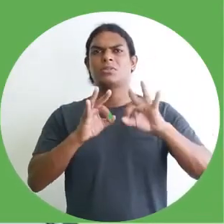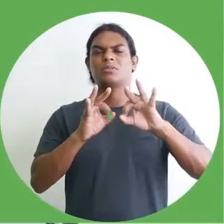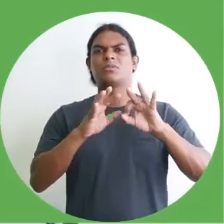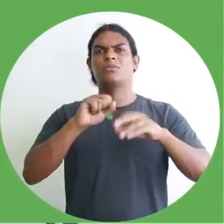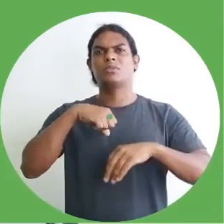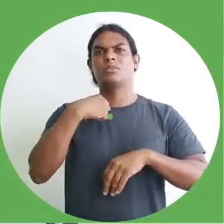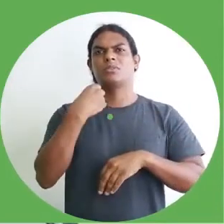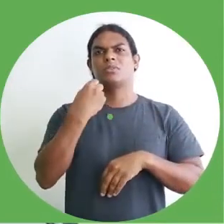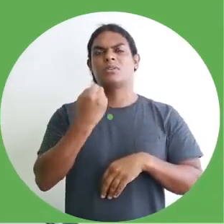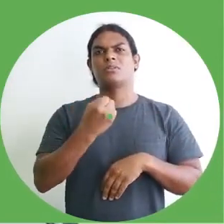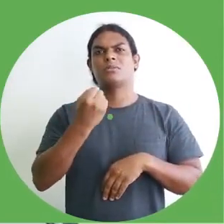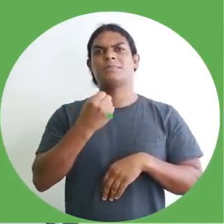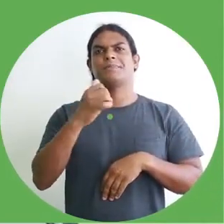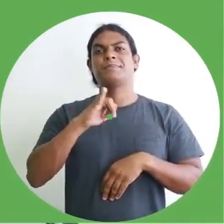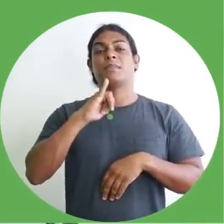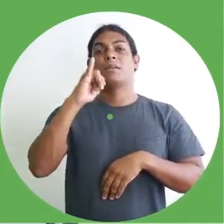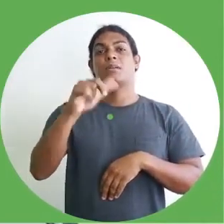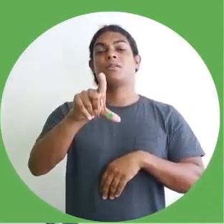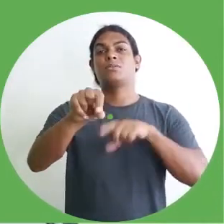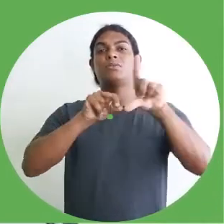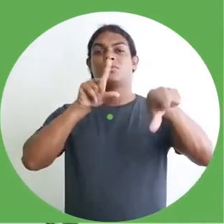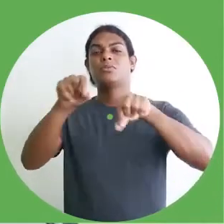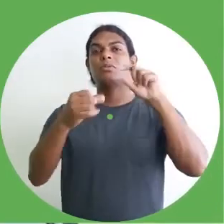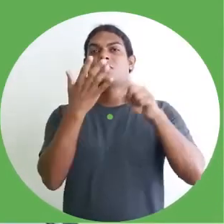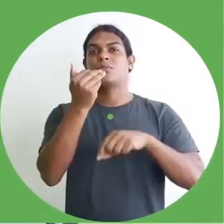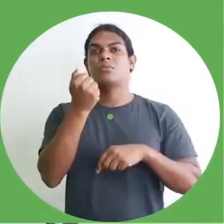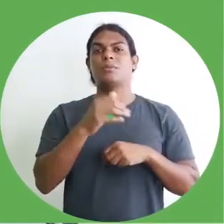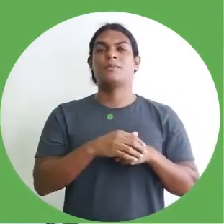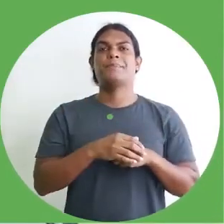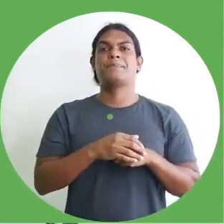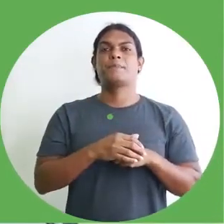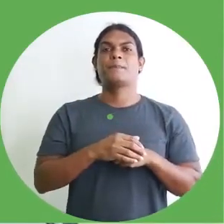símbolos e as mensagens servem para escolher alimentos. Por exemplo, você